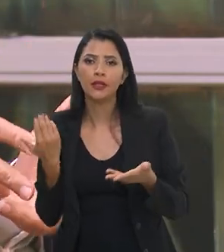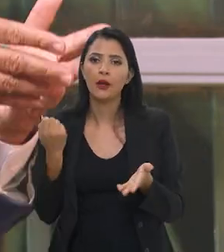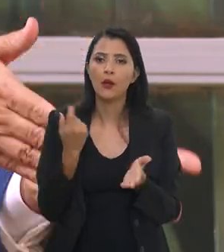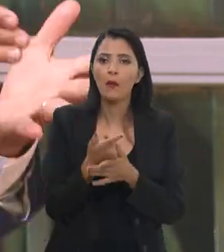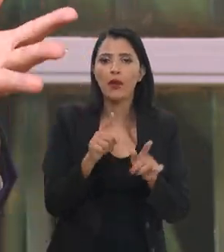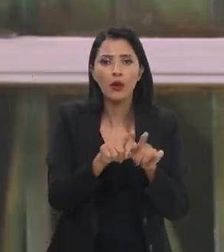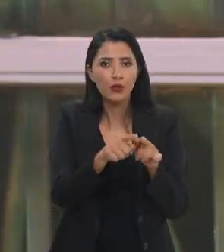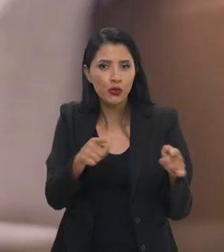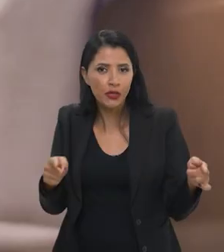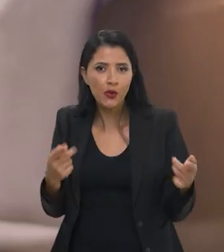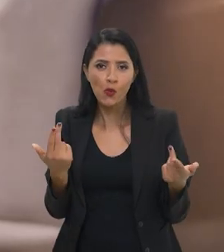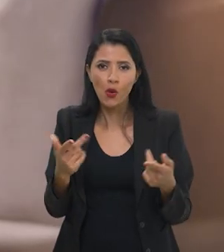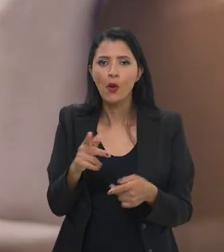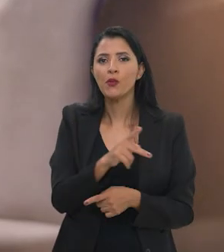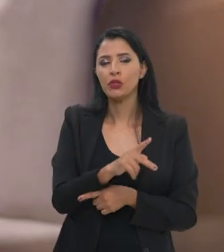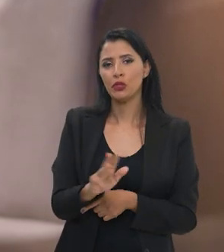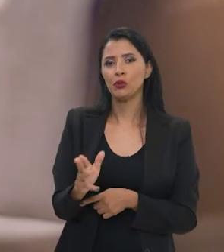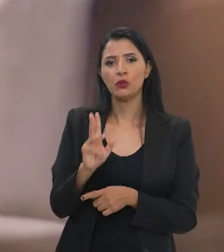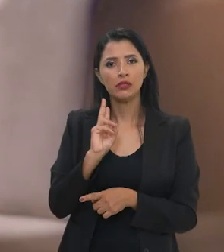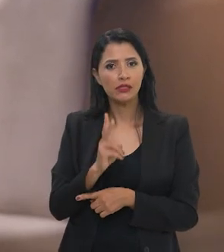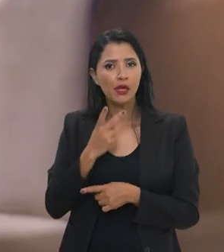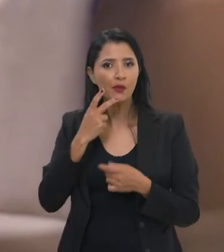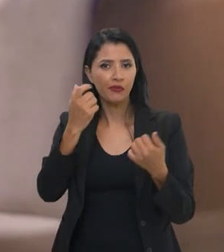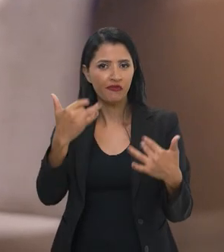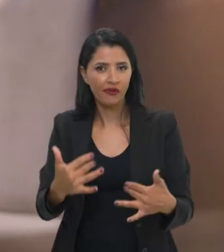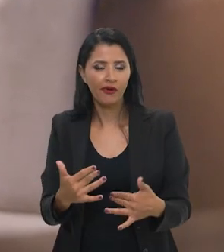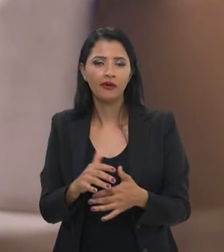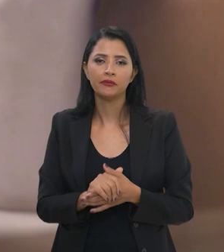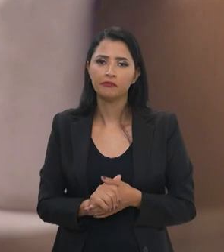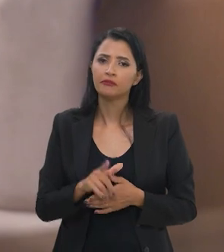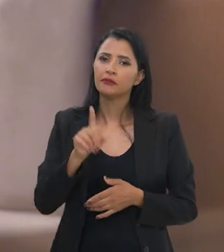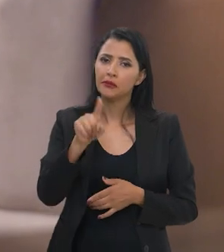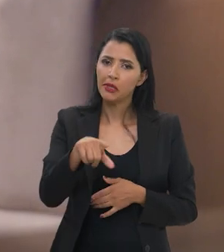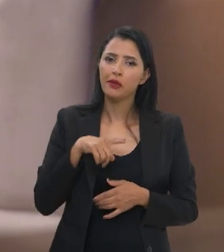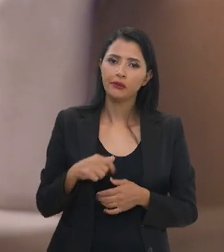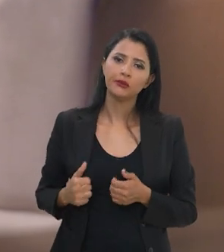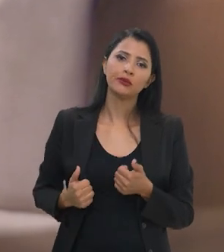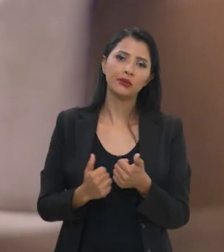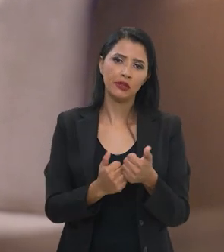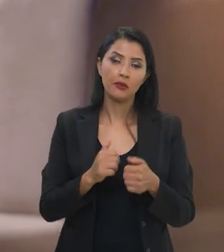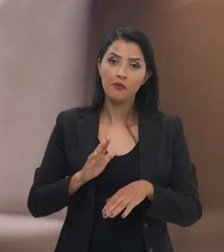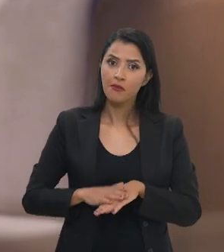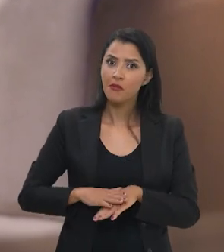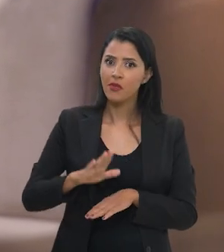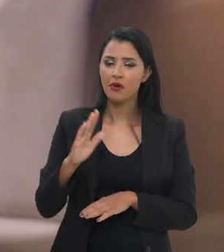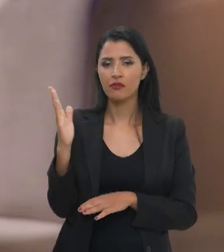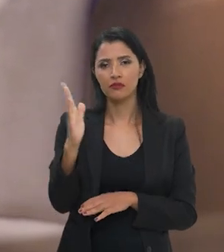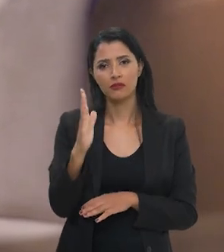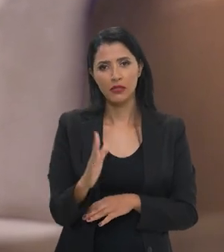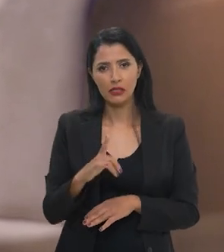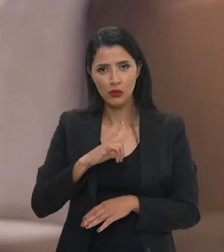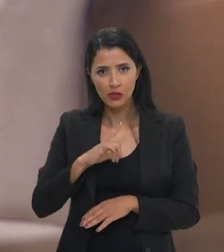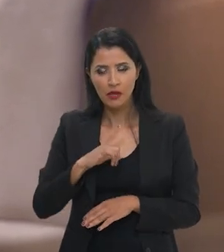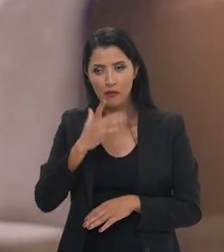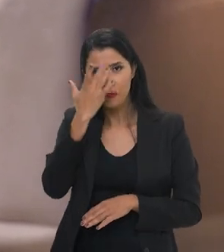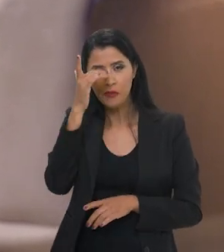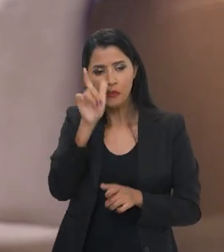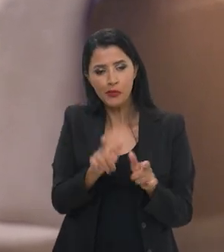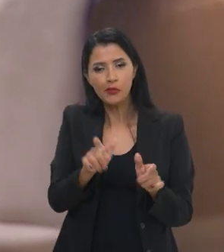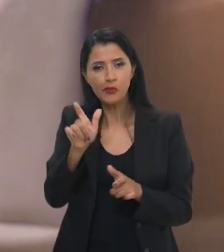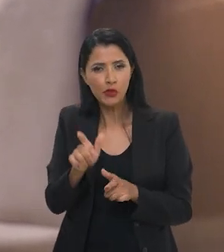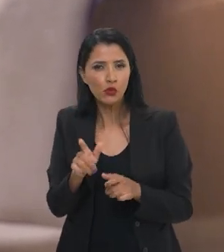né de comer um churrasquinho como presidente Lula sempre diz isso aqui é o que sustenta quanto mais o Brasil